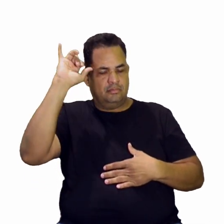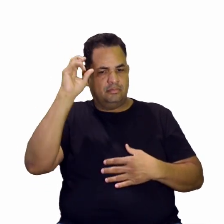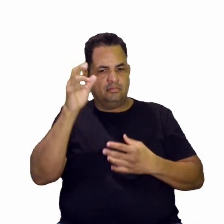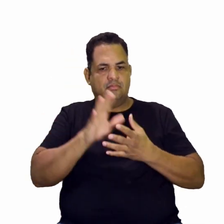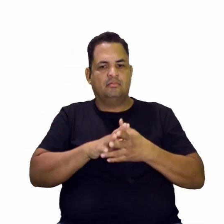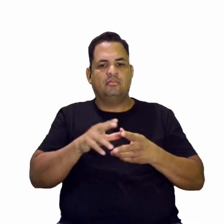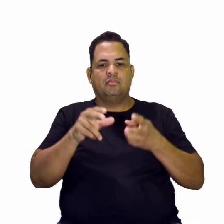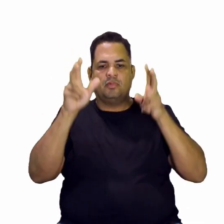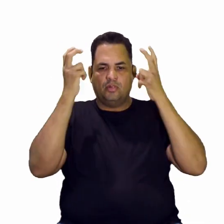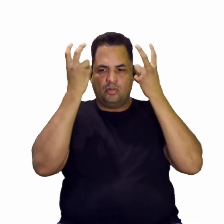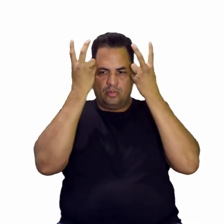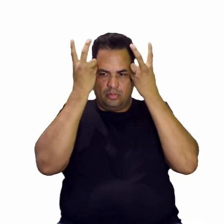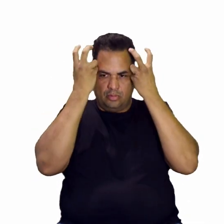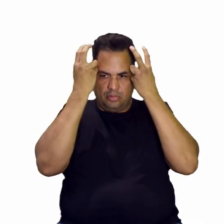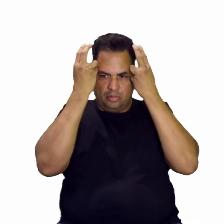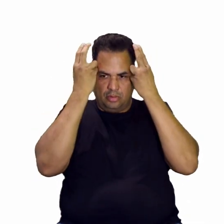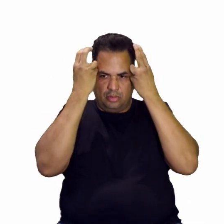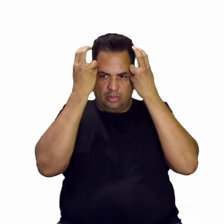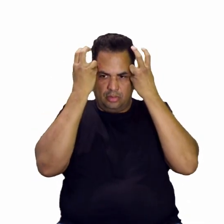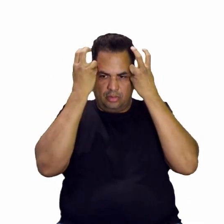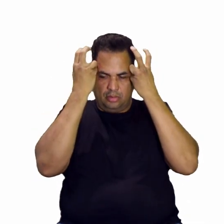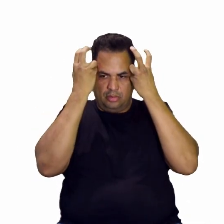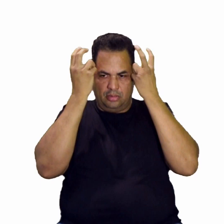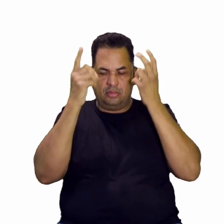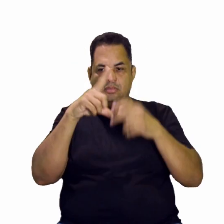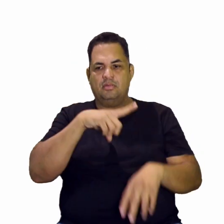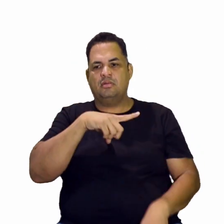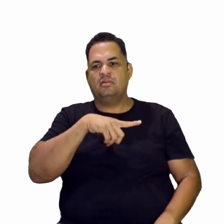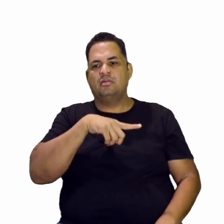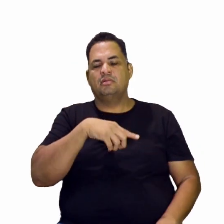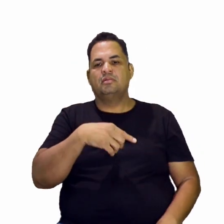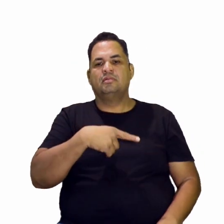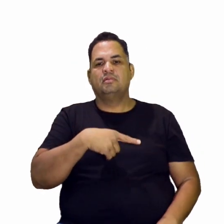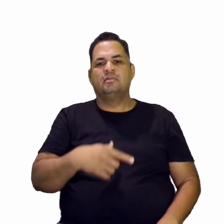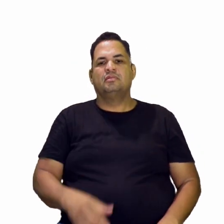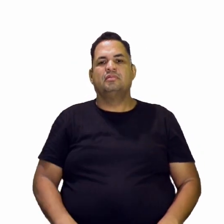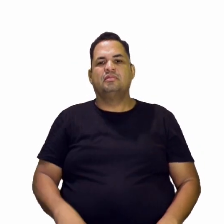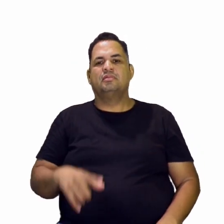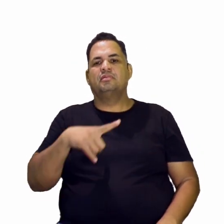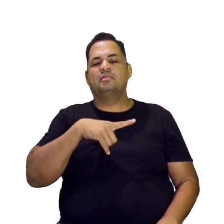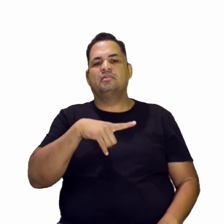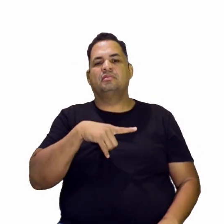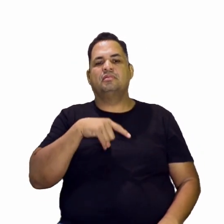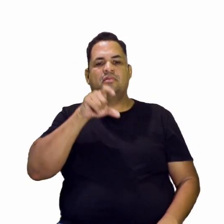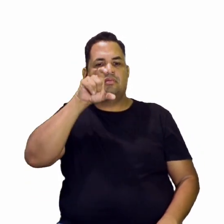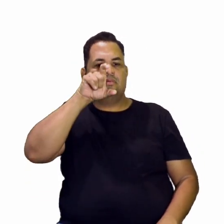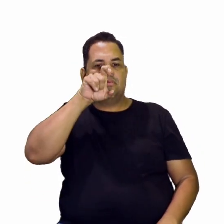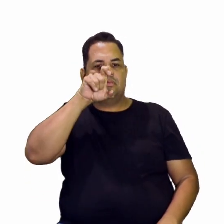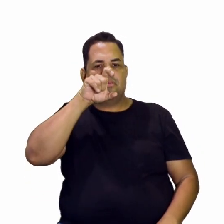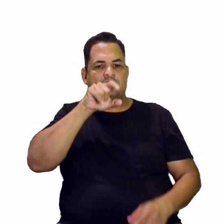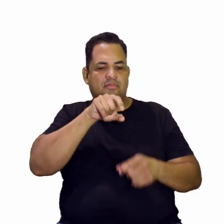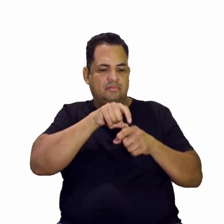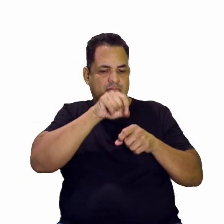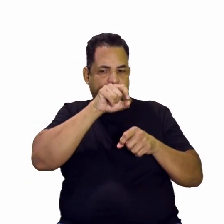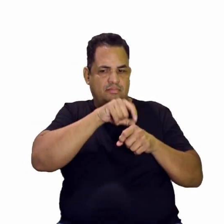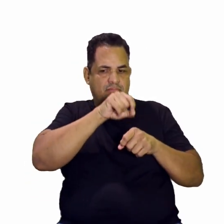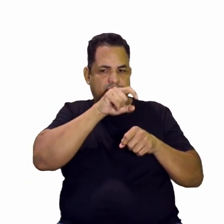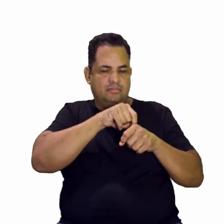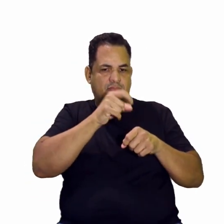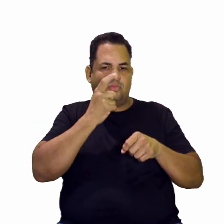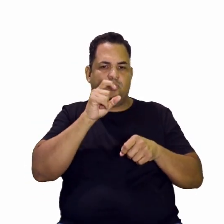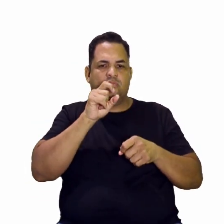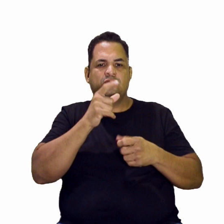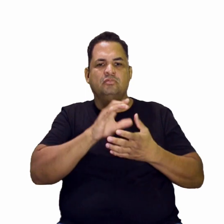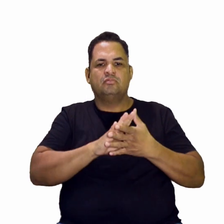o coelho. Aqui a gente tem essa arara linda e maravilhosa se alimentando aí de uma castanhinha aí, né?